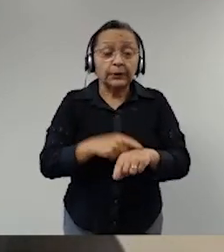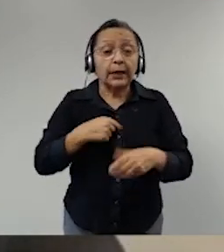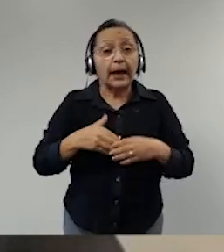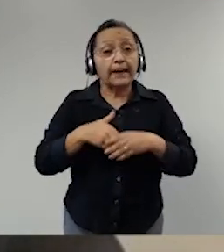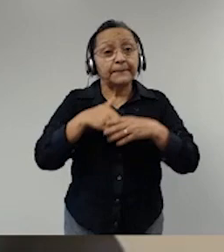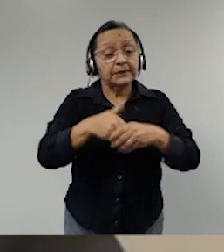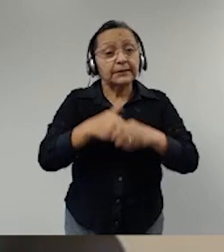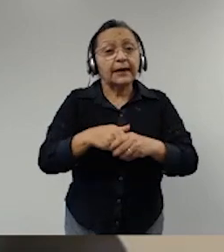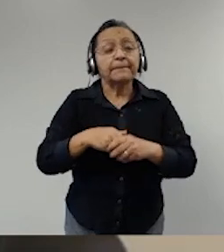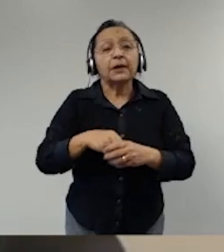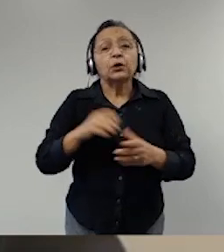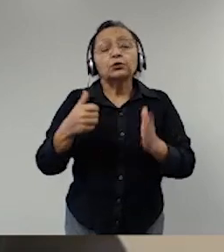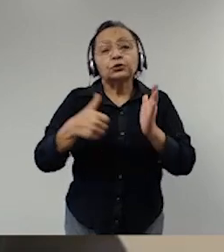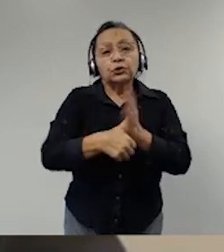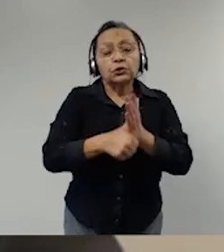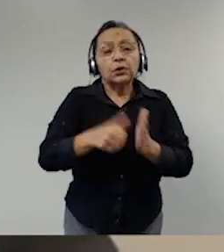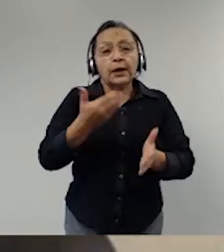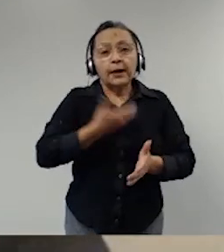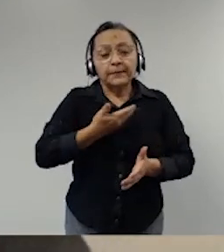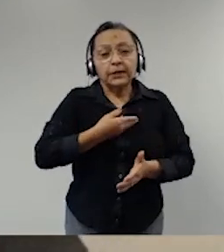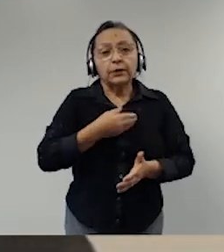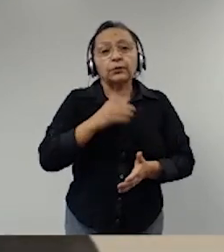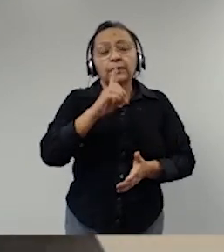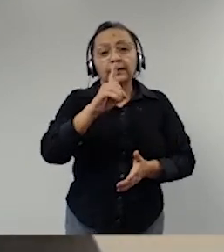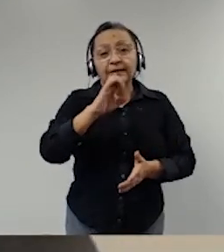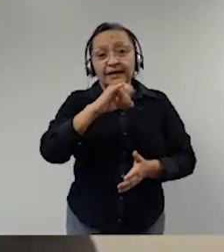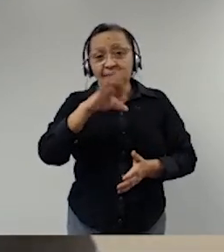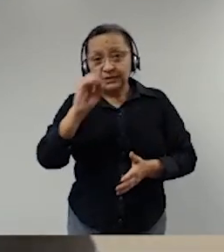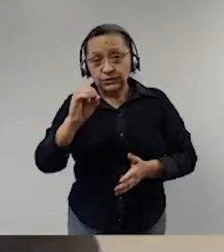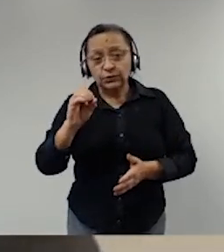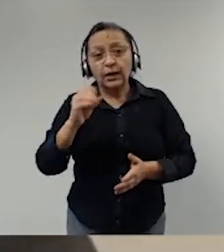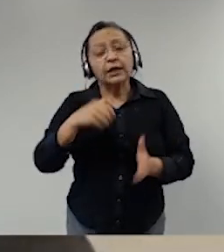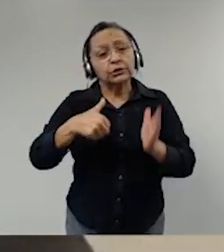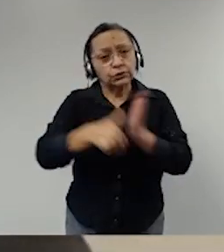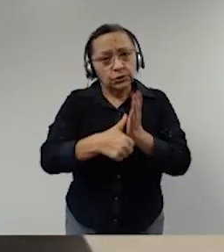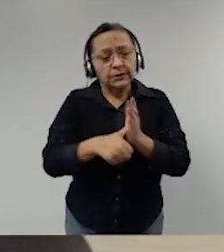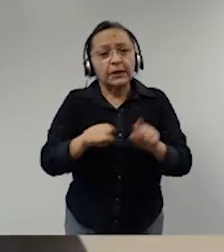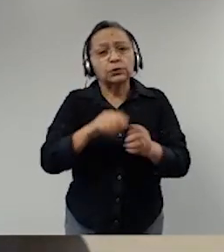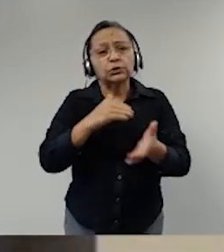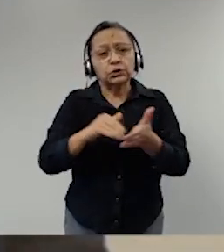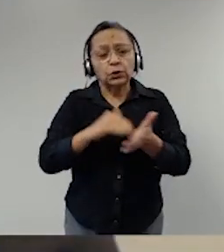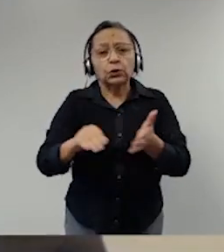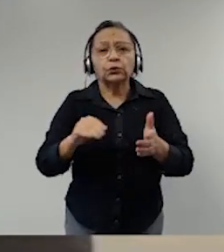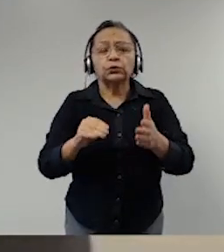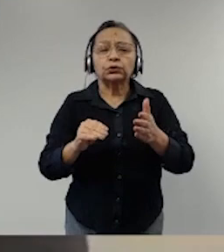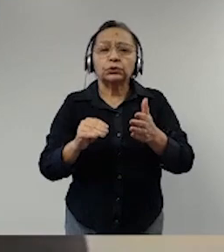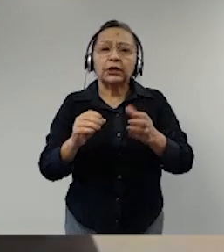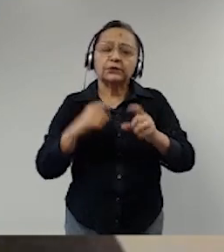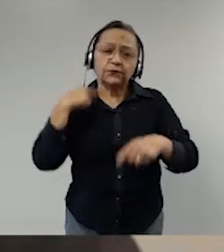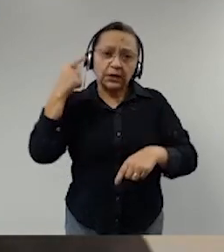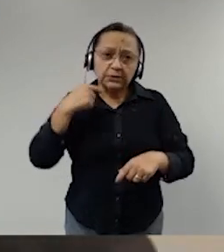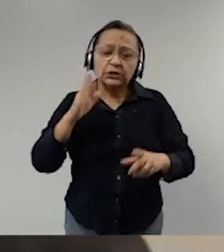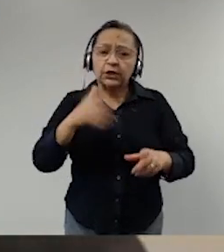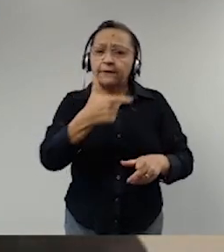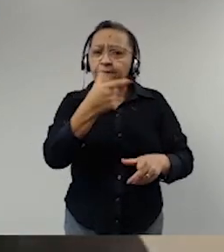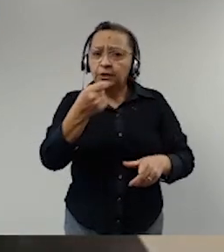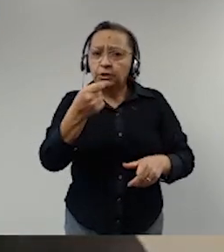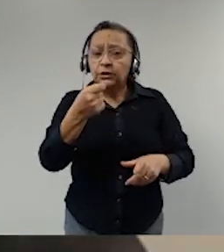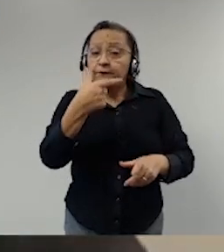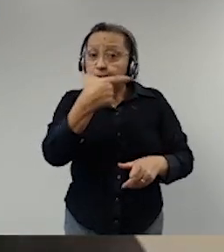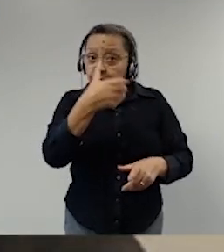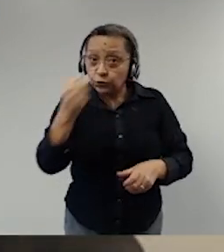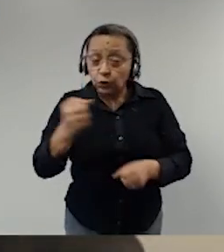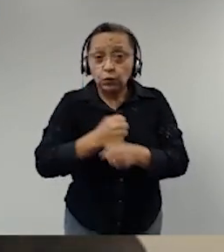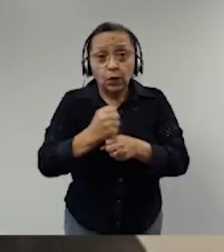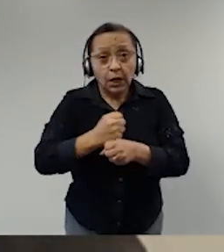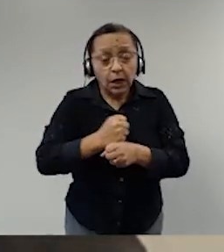amigo Décio Freire, que é sócio fundador do escritório Décio Freire Advogados, com 28 anos de atuação no Brasil, e